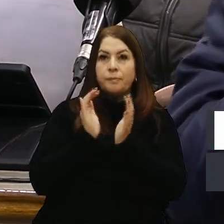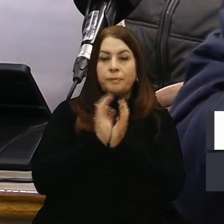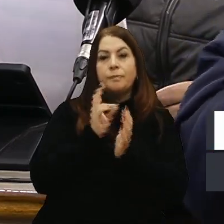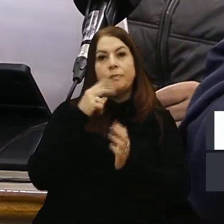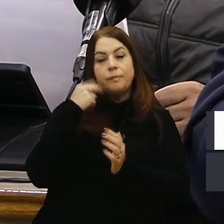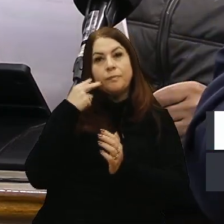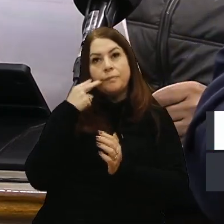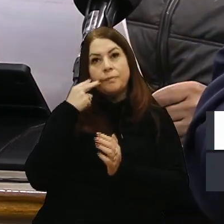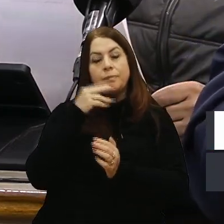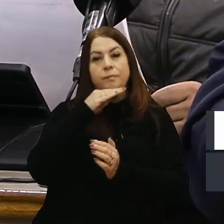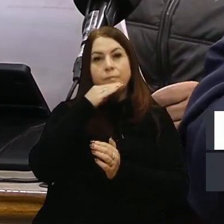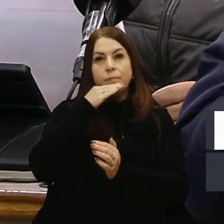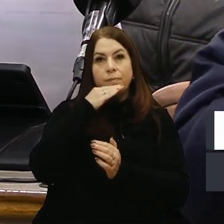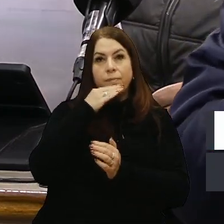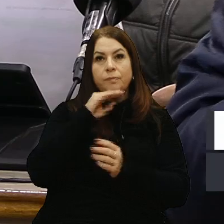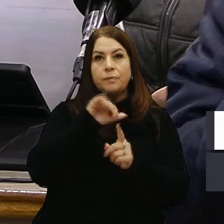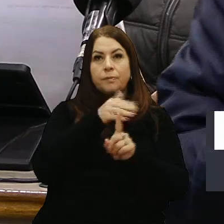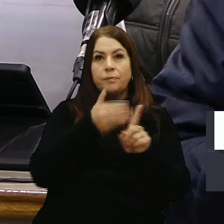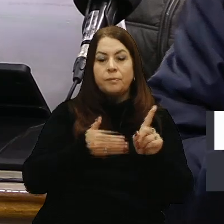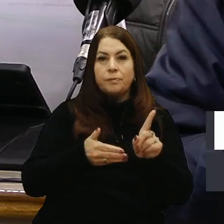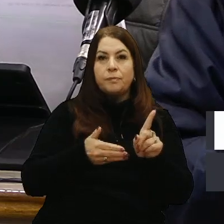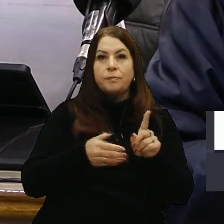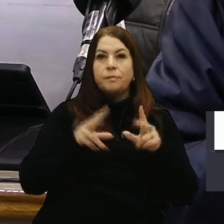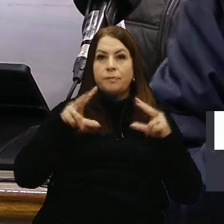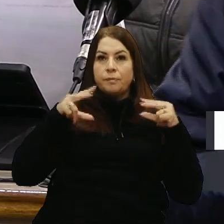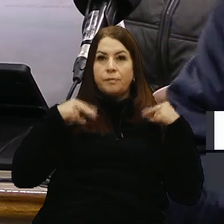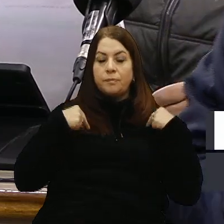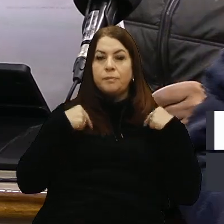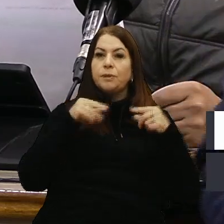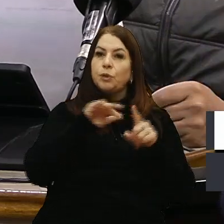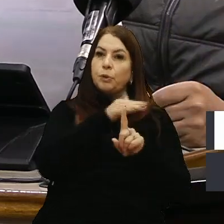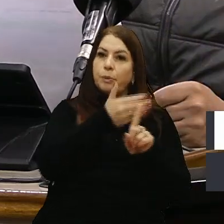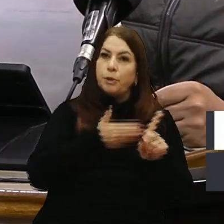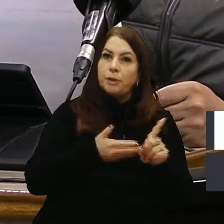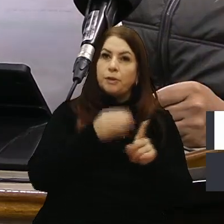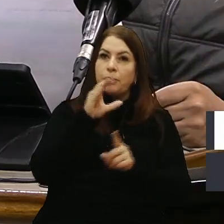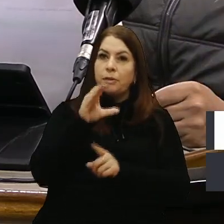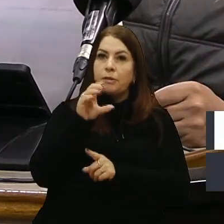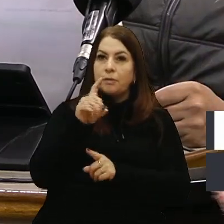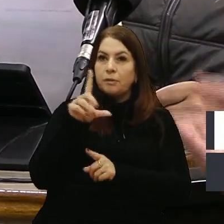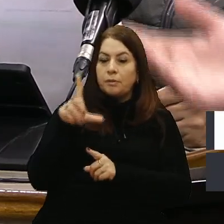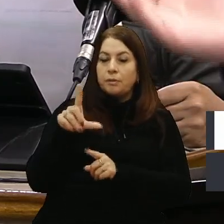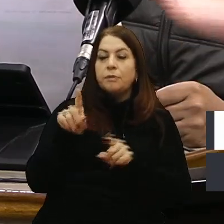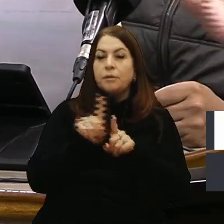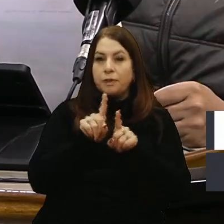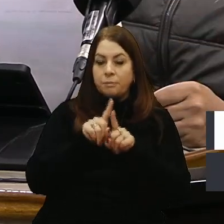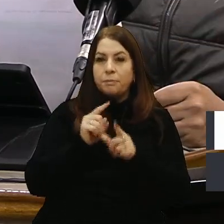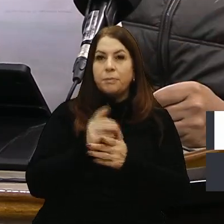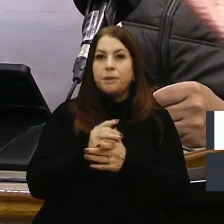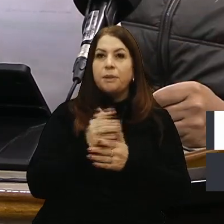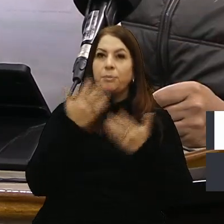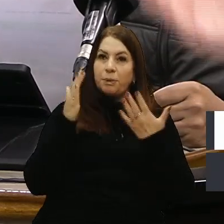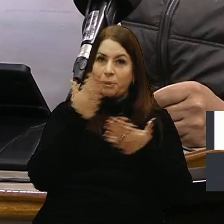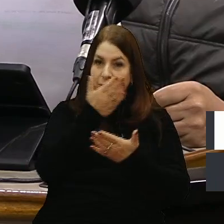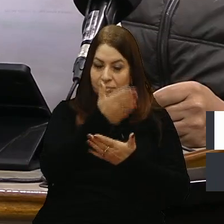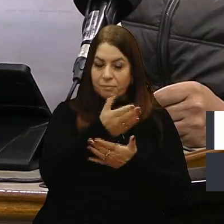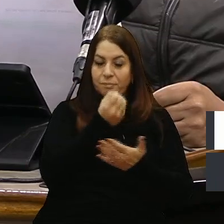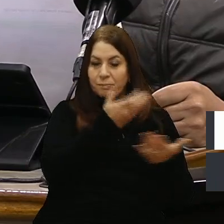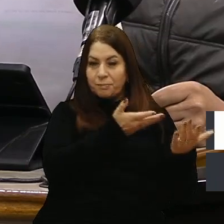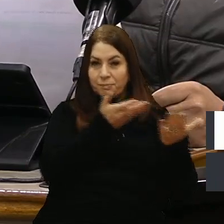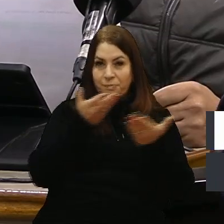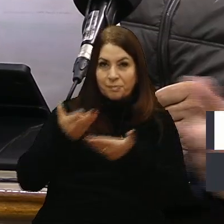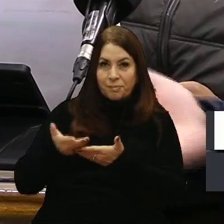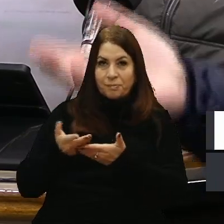vereador Bortola pela homenagem, pela merecida homenagem à CDL. Quero parabenizar e dar as boas-vindas